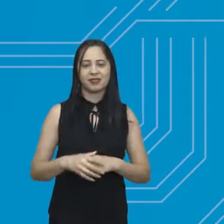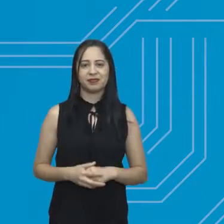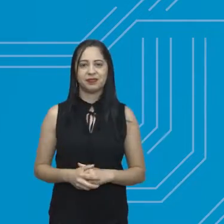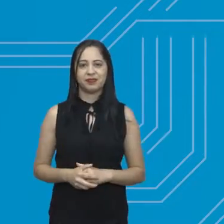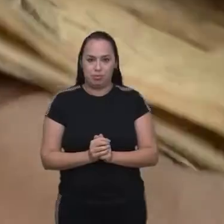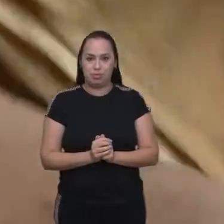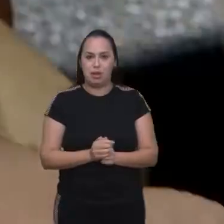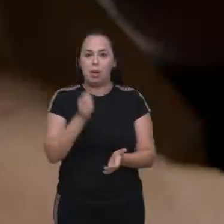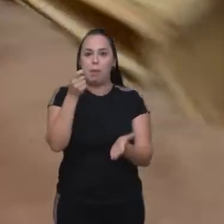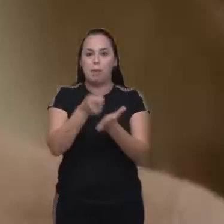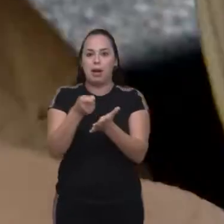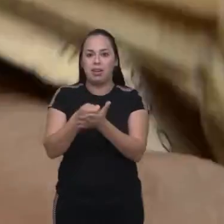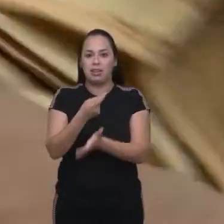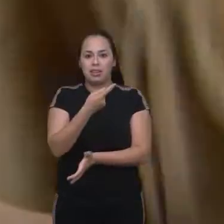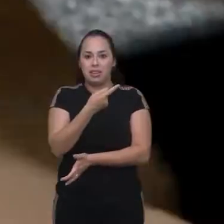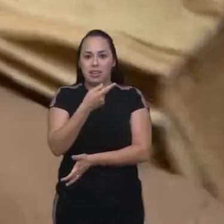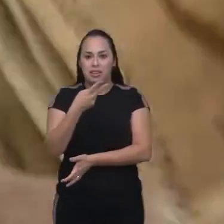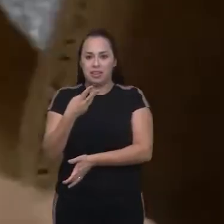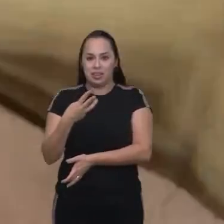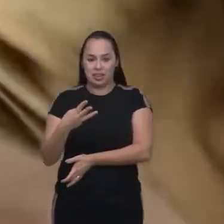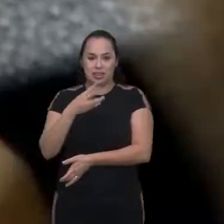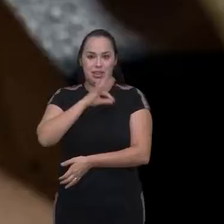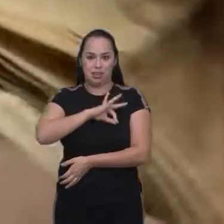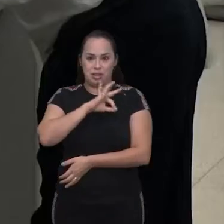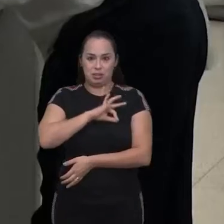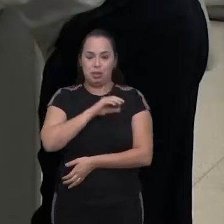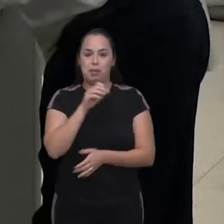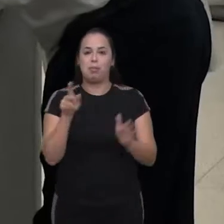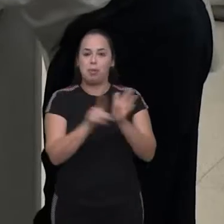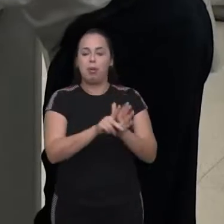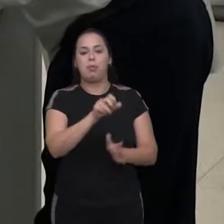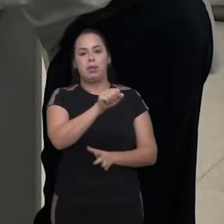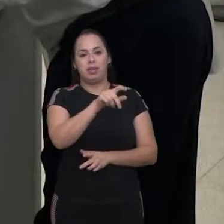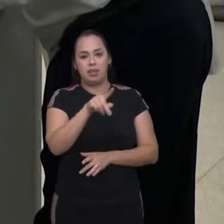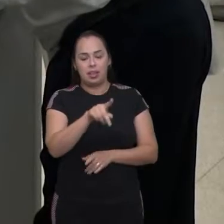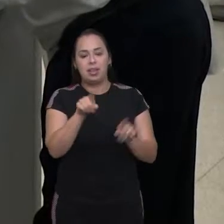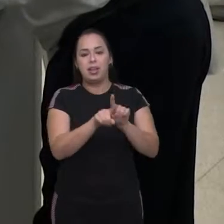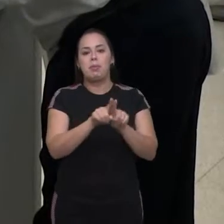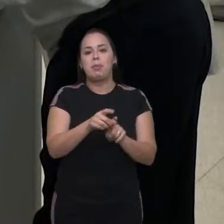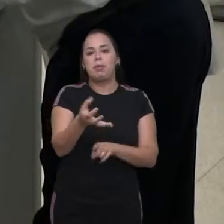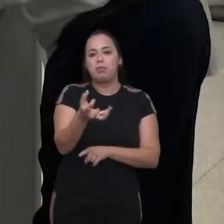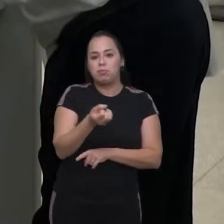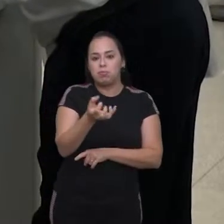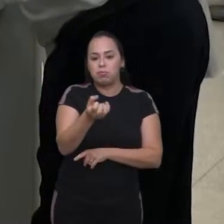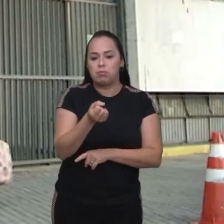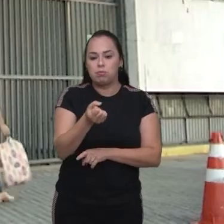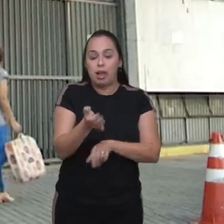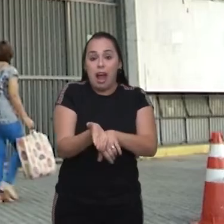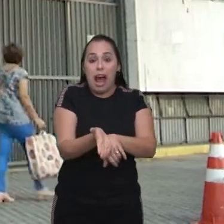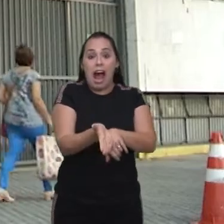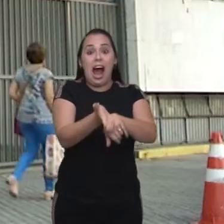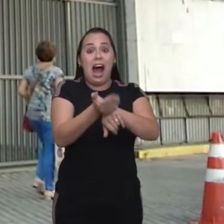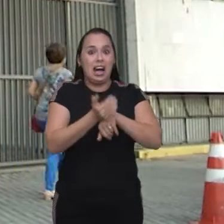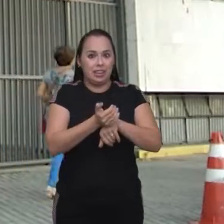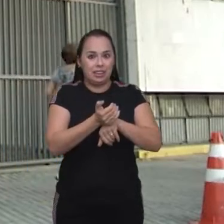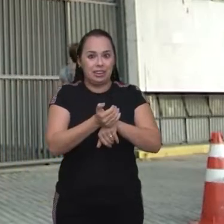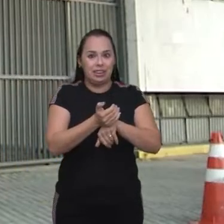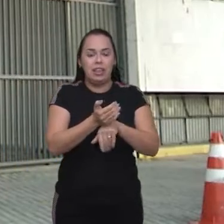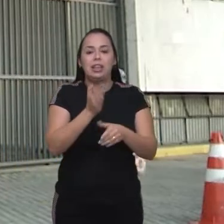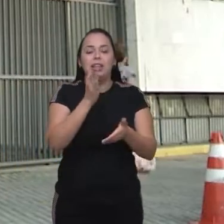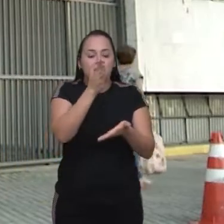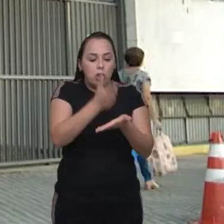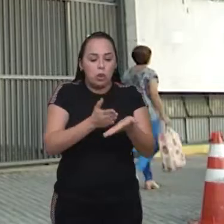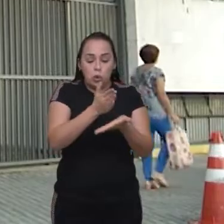cidade. O pagamento do 13º salário para aposentados e pensionistas beneficiários do